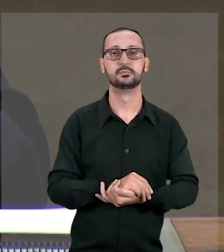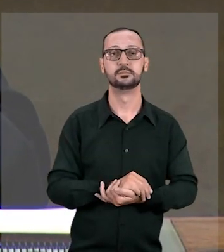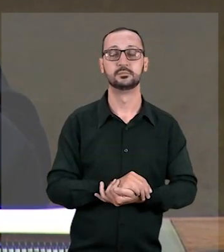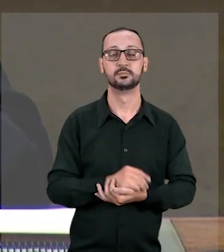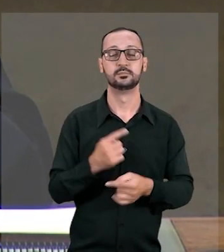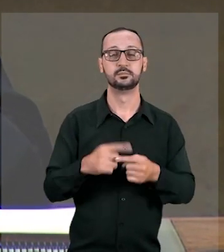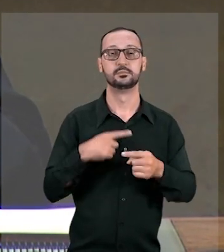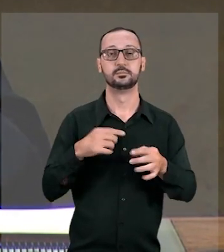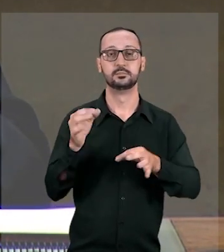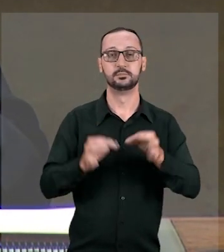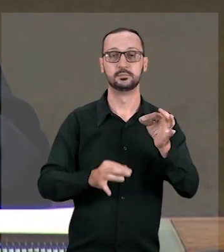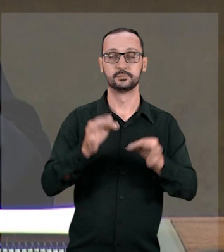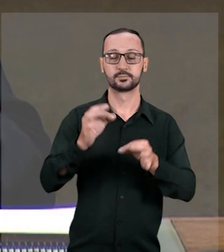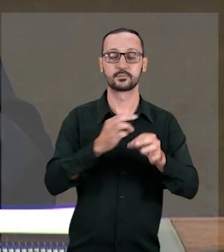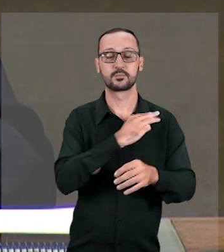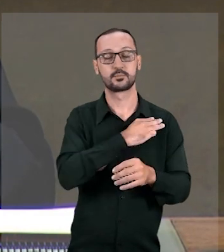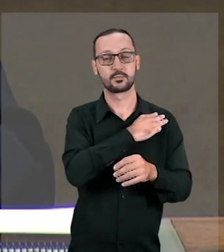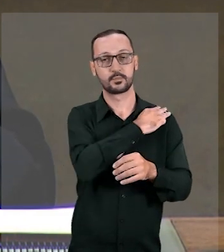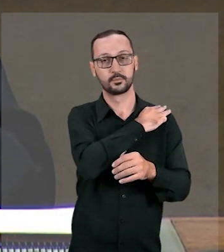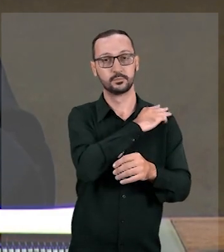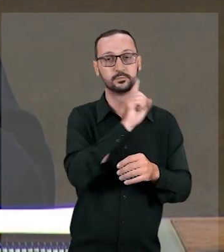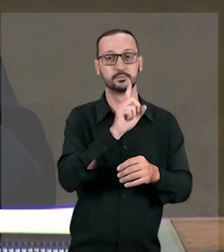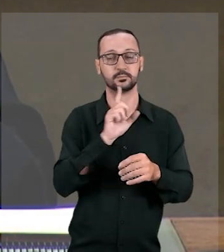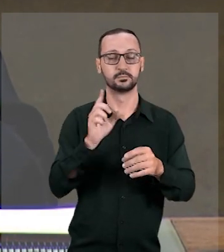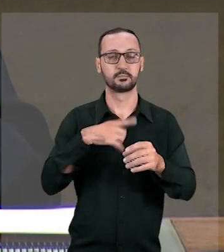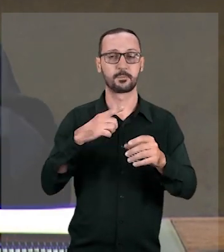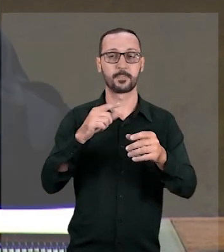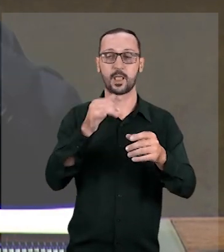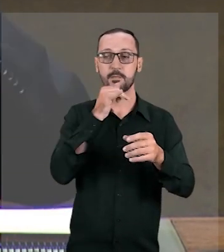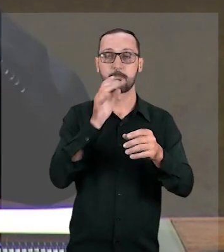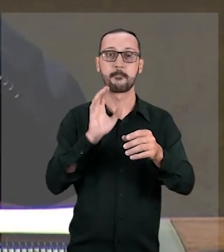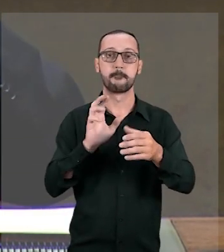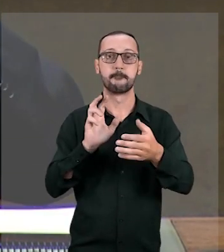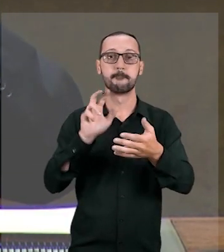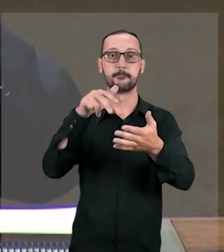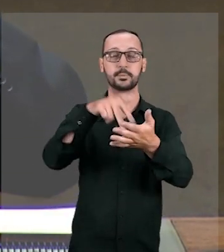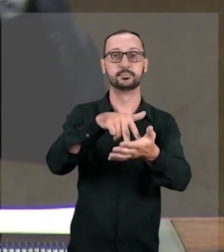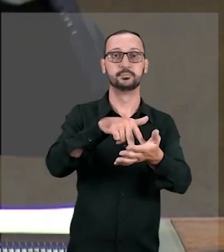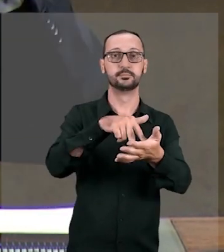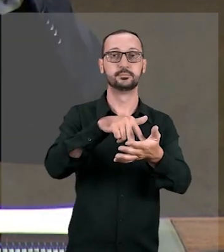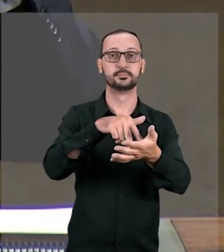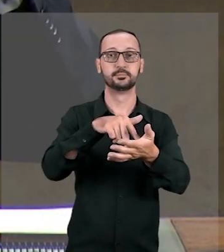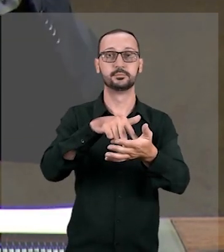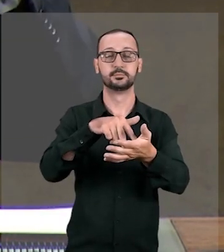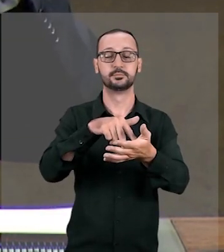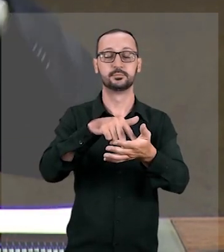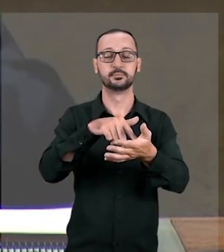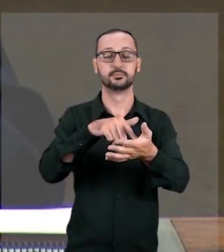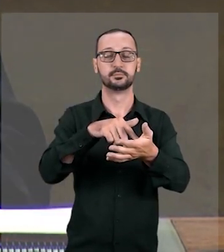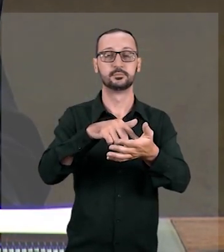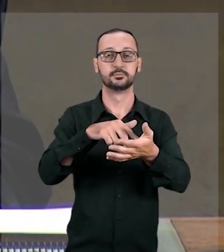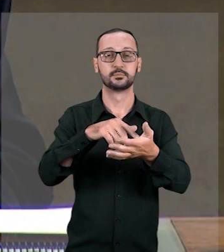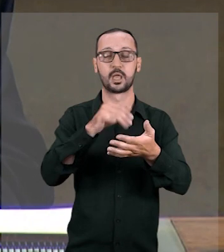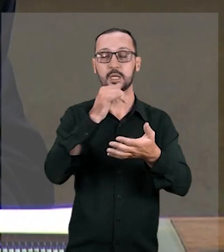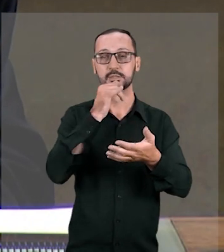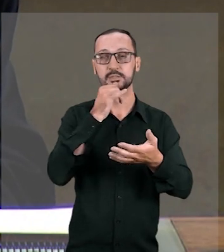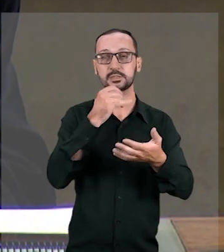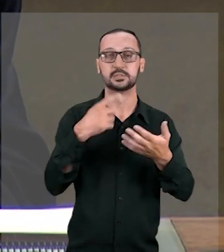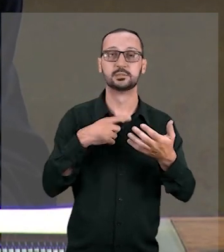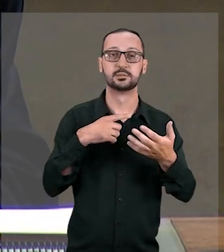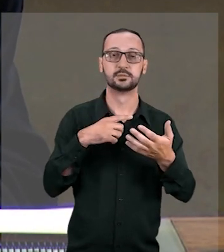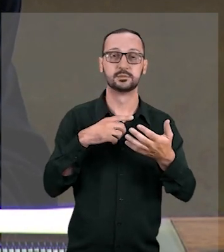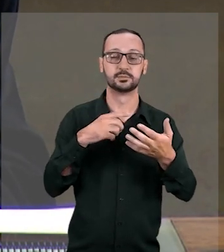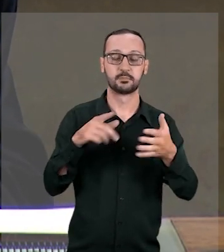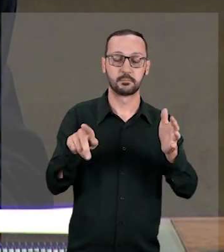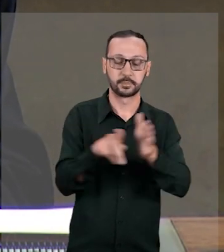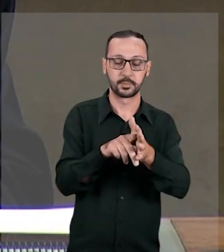Porque juízes e ministros que não são eleitos podem sobrepor a sua interpretação àquela que foi feita